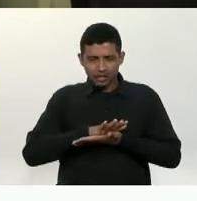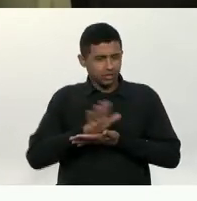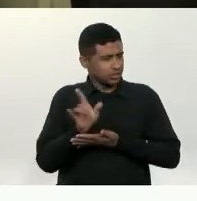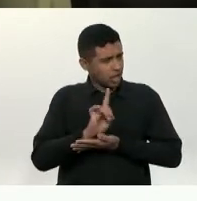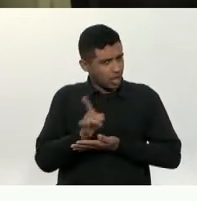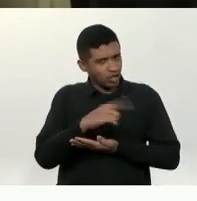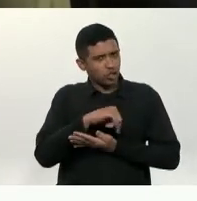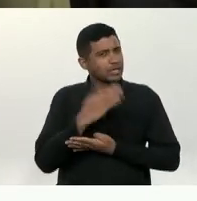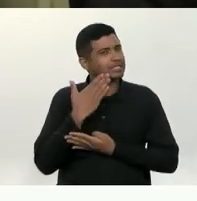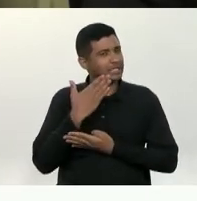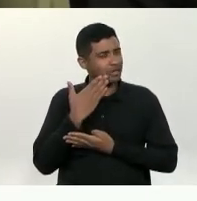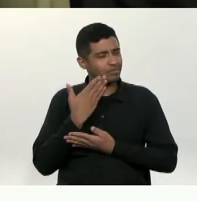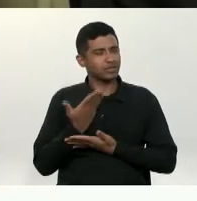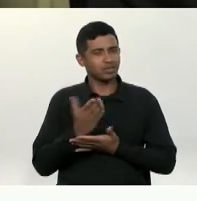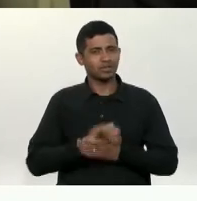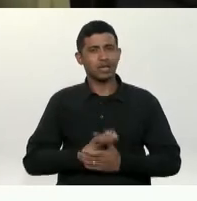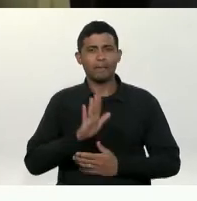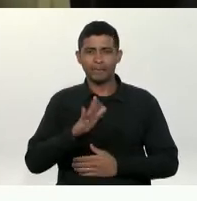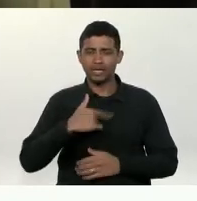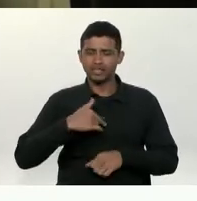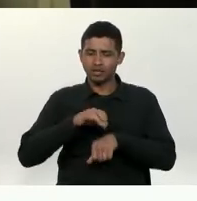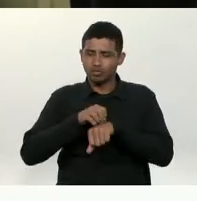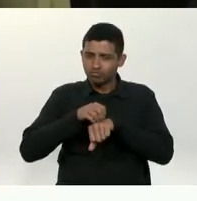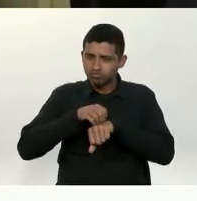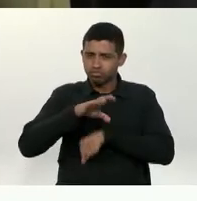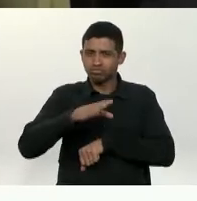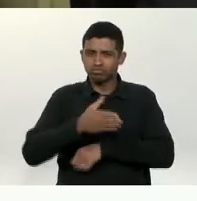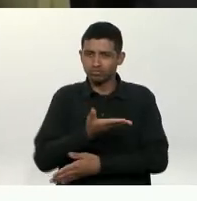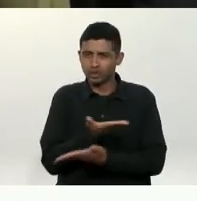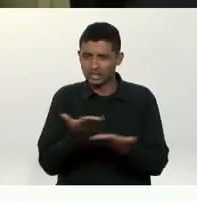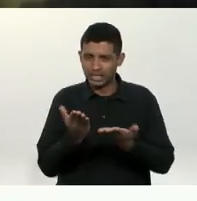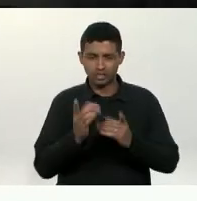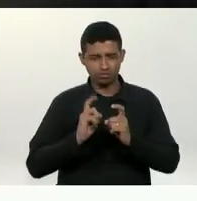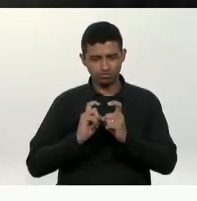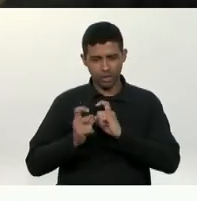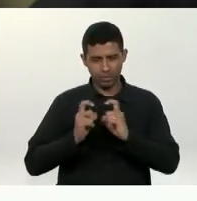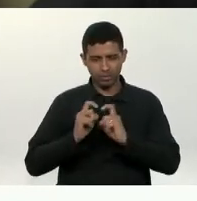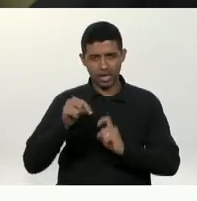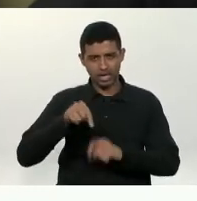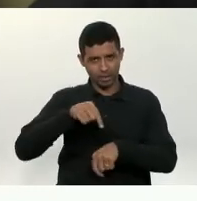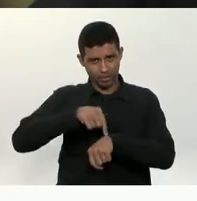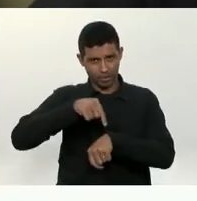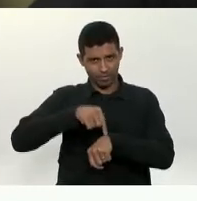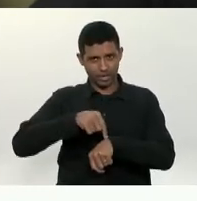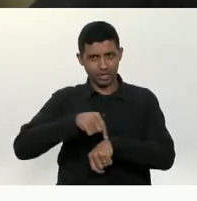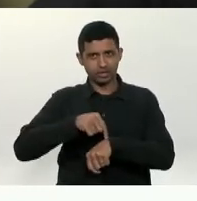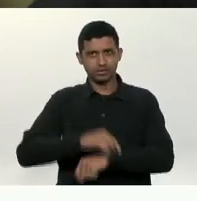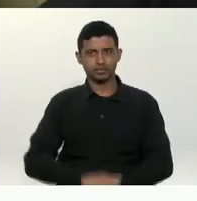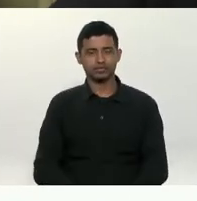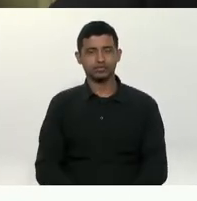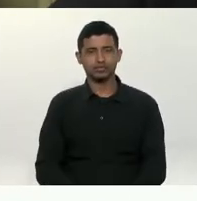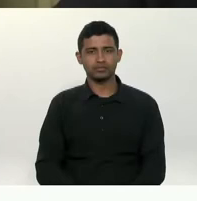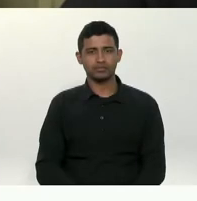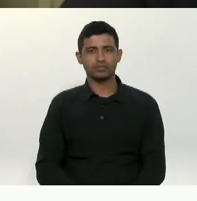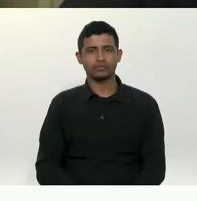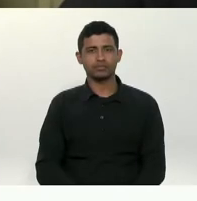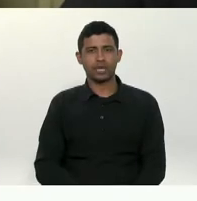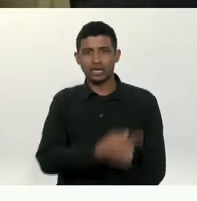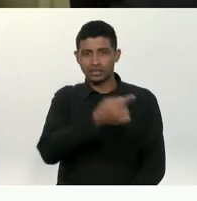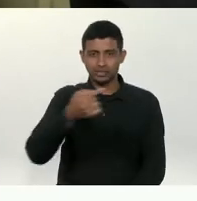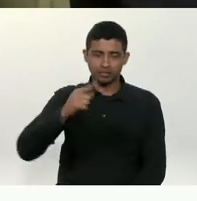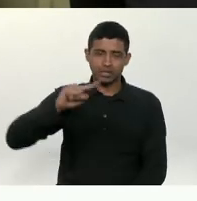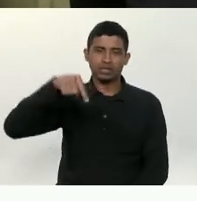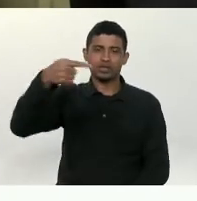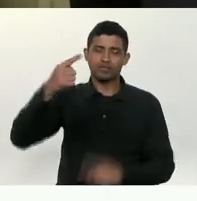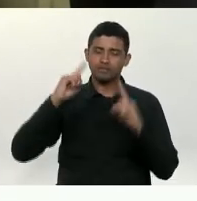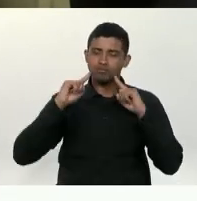esclarecer. Mas eu sugiro, e vou deliberar com Vossa Excelência nesse momento, nós fazemos uma reunião na próxima semana,